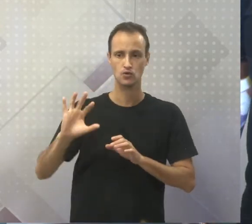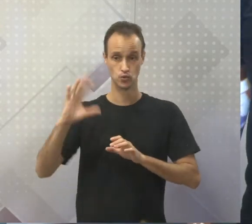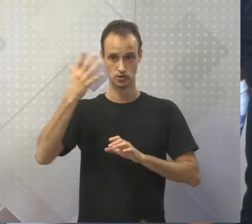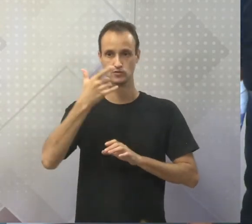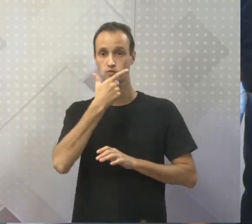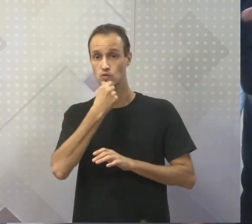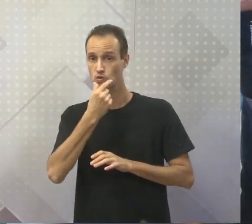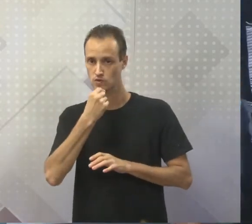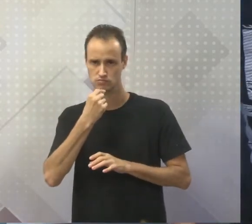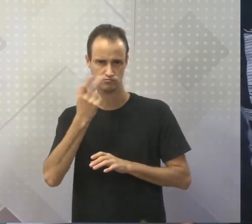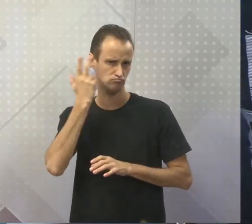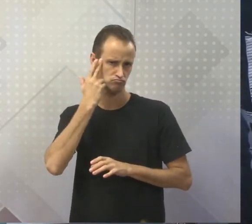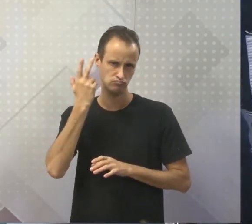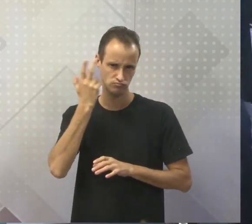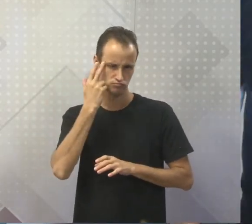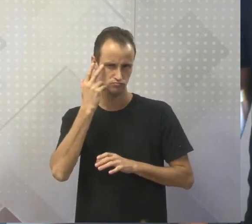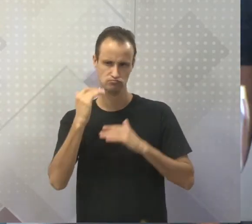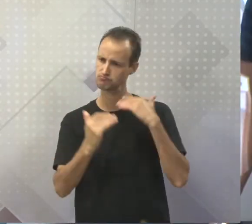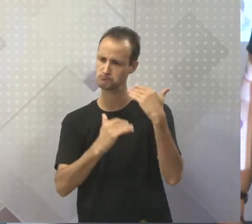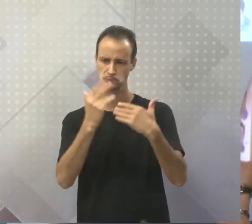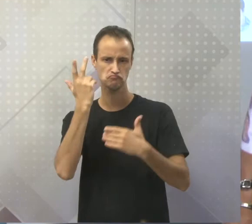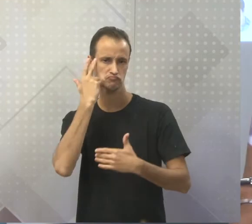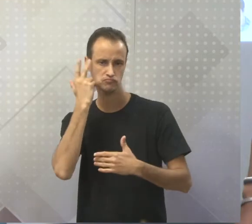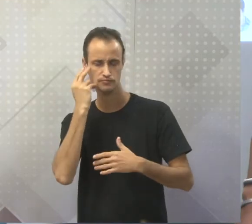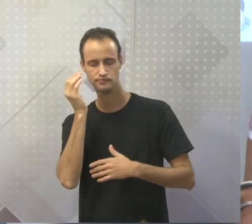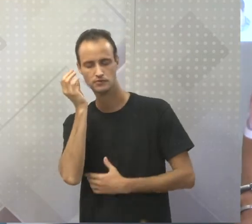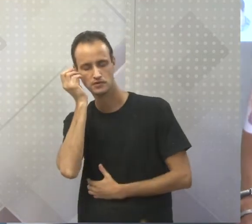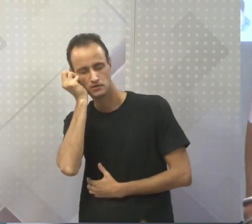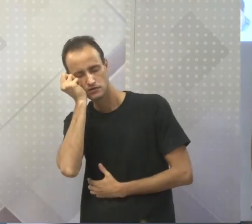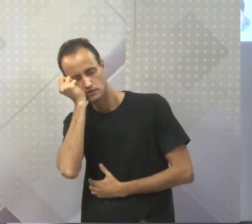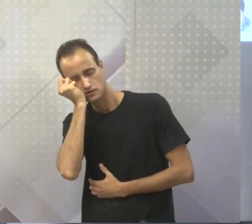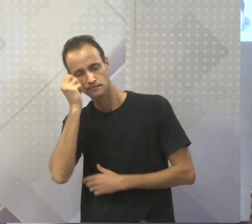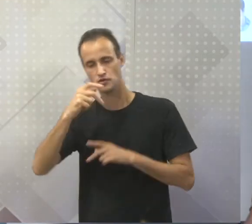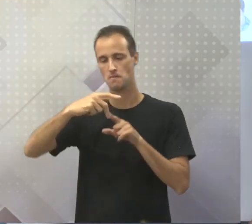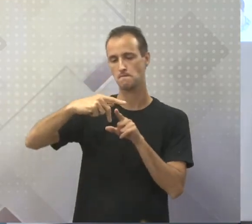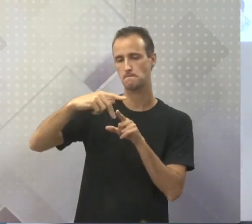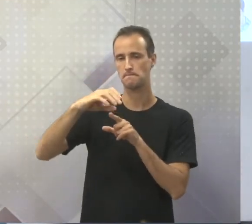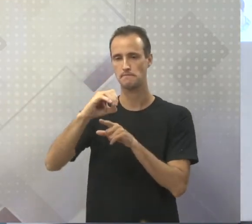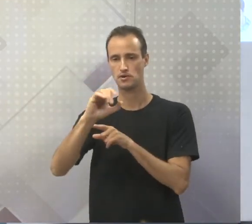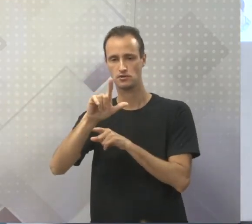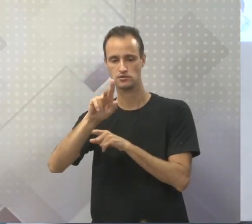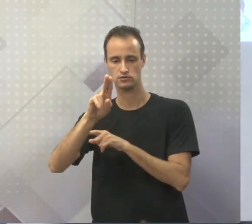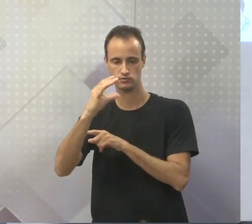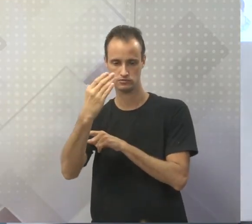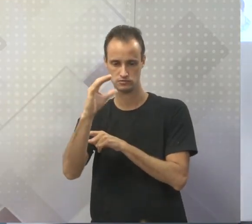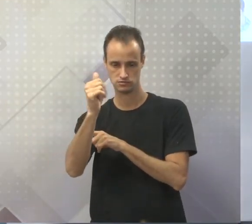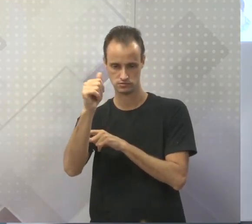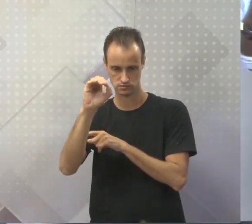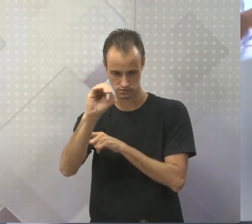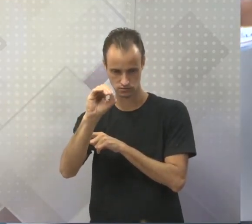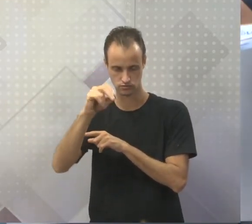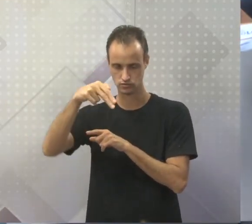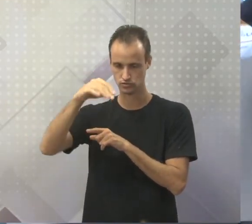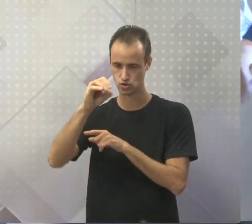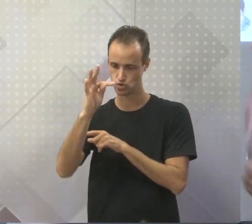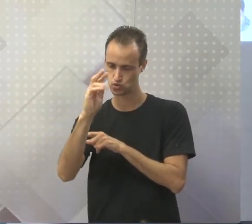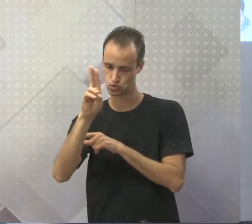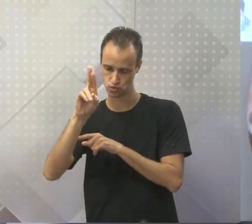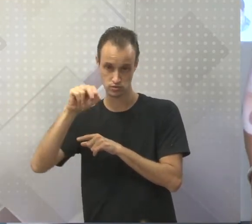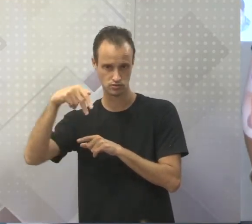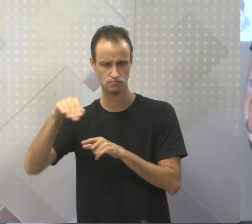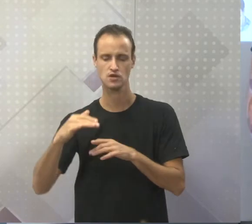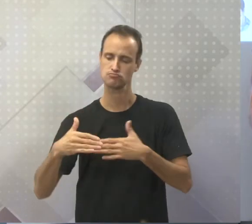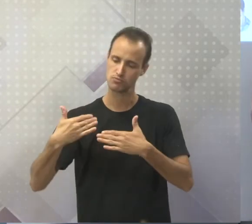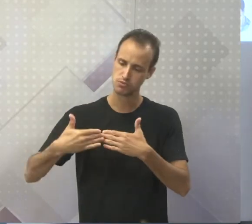normalmente ocorre por processos naturais dormindo. Chamam de poluição noturna. Muito comum. Vai seguir um tempo e